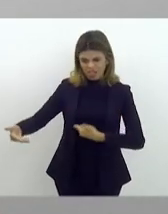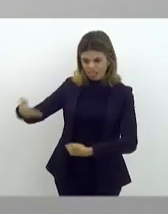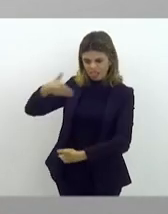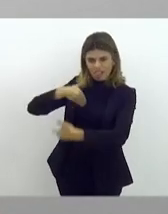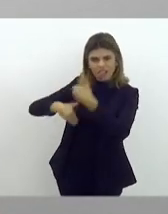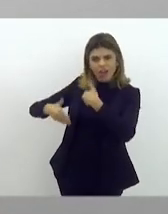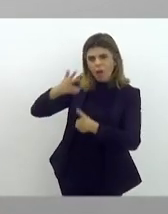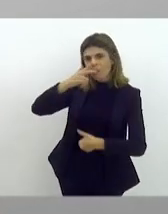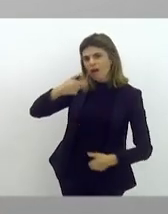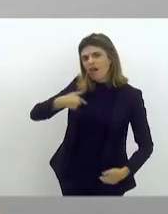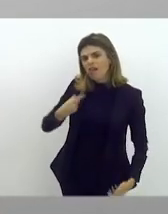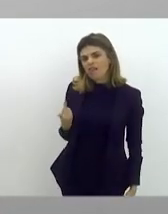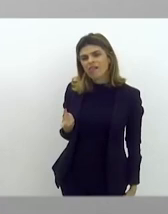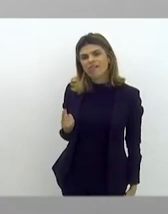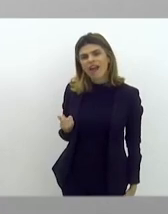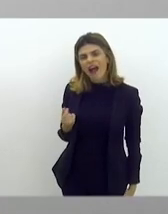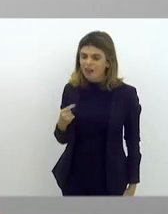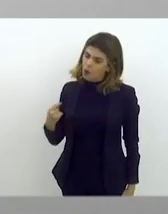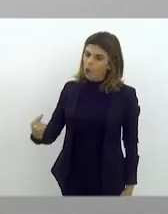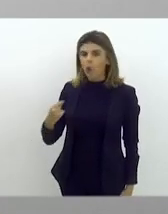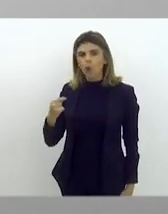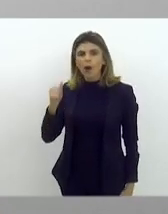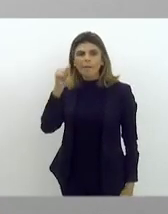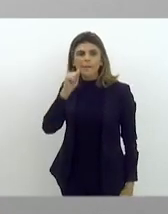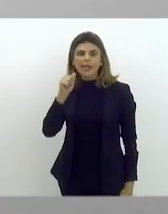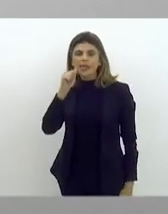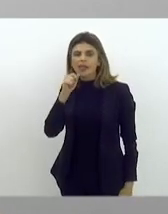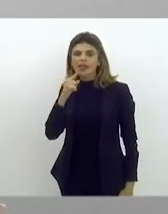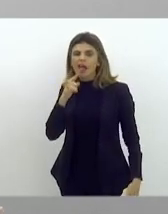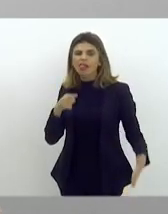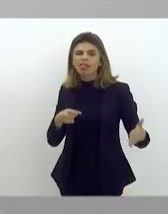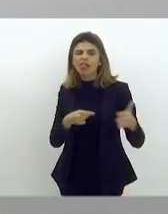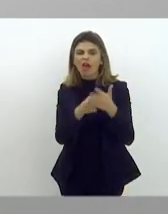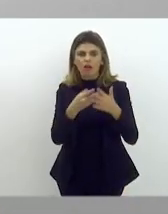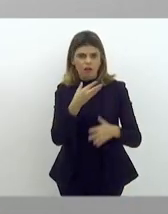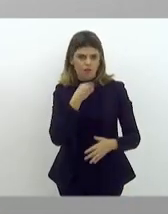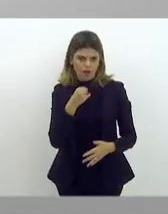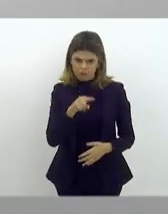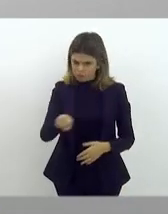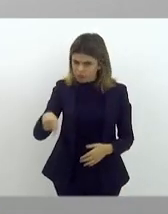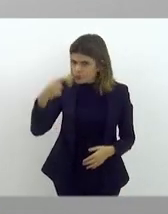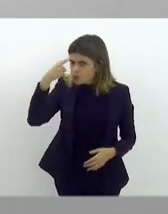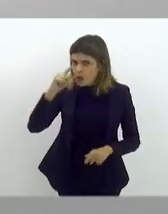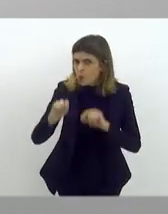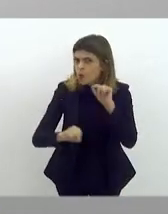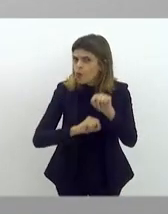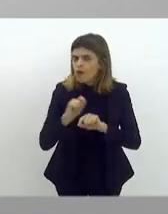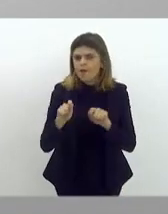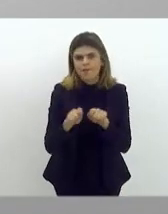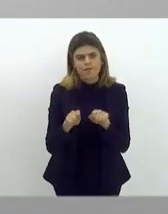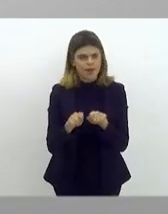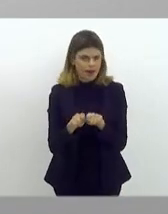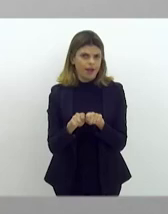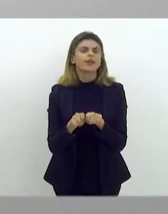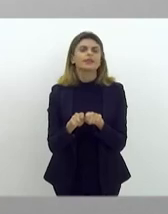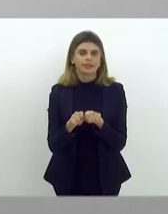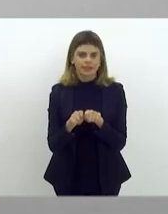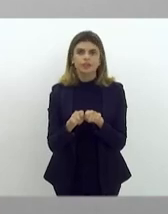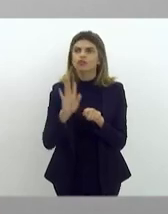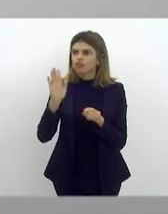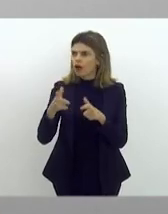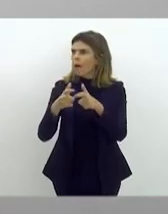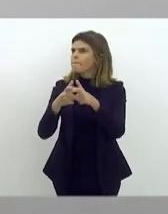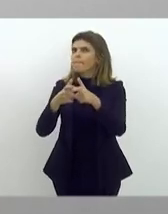como brincadeira por conta de meninas que vão fazer uma denúncia falsa não sabem o que fazer então muito me preocupa porque vem